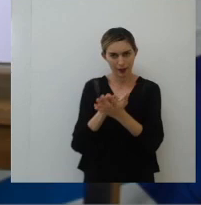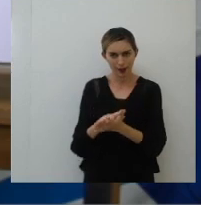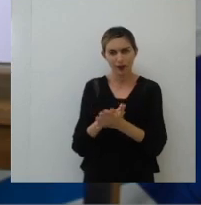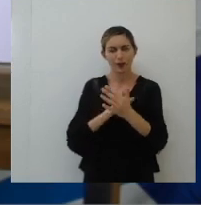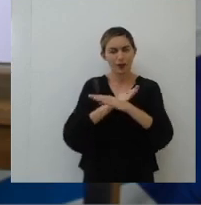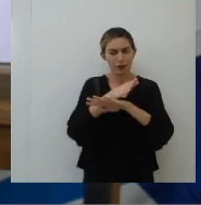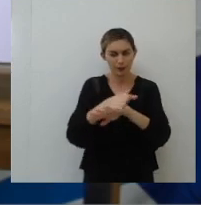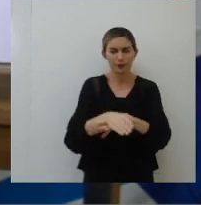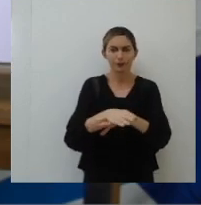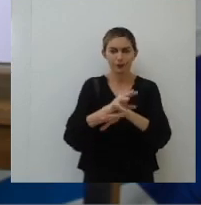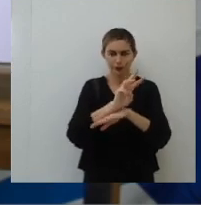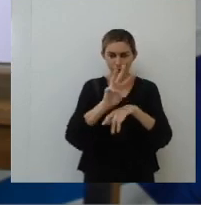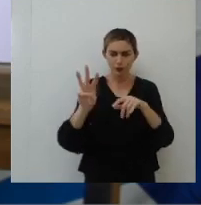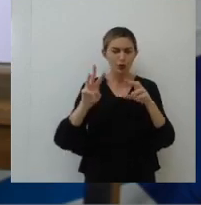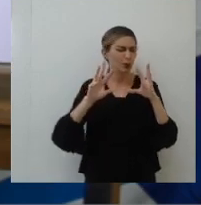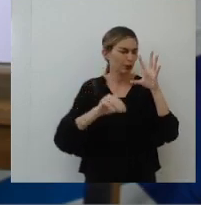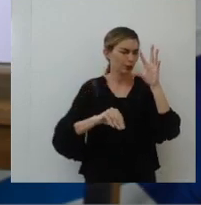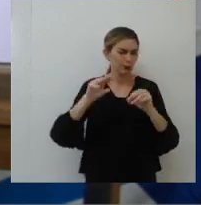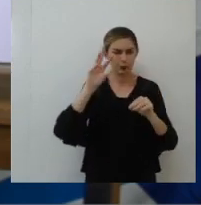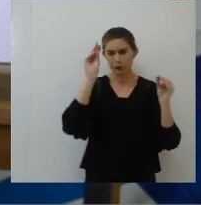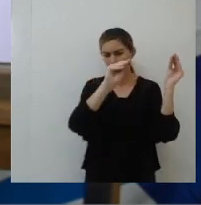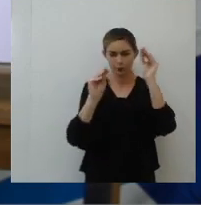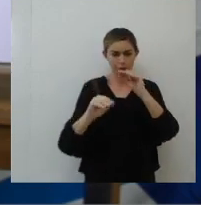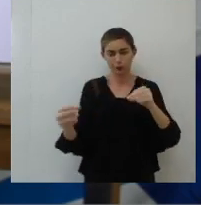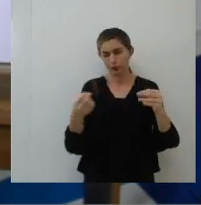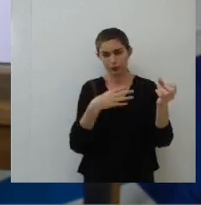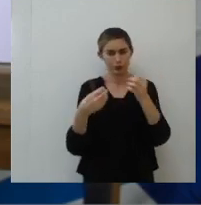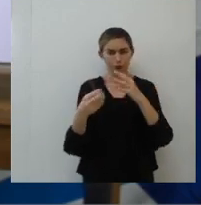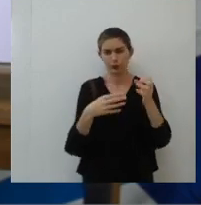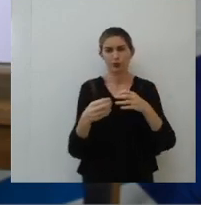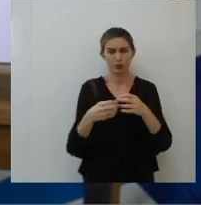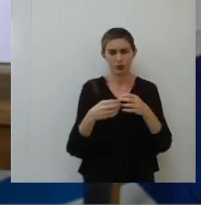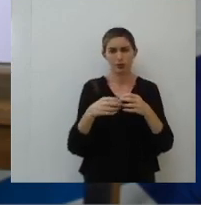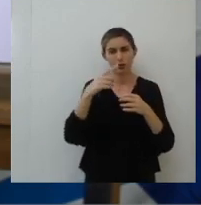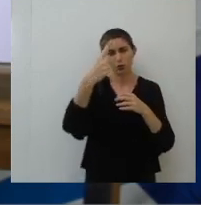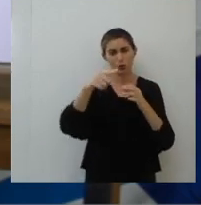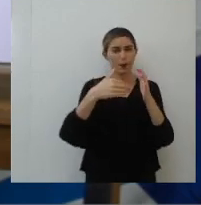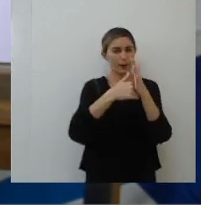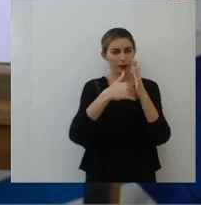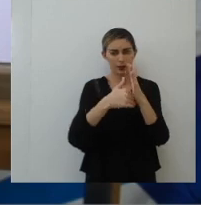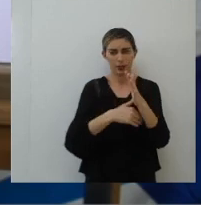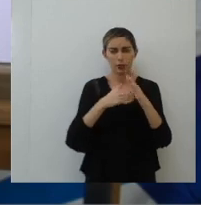educape.educacão.pe.gov.br, o portal está cheio de coisa, cheio de novidade. O login é a tua matrícula do CIEP.